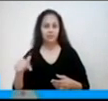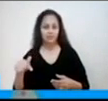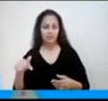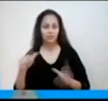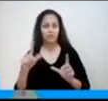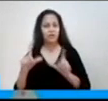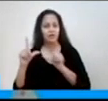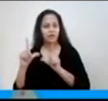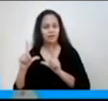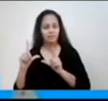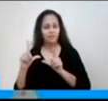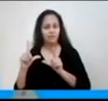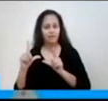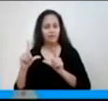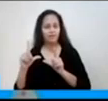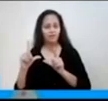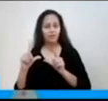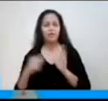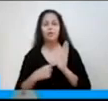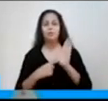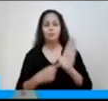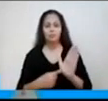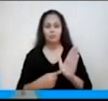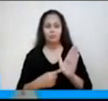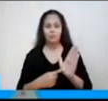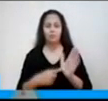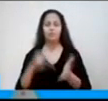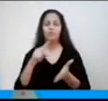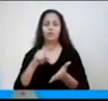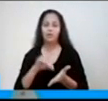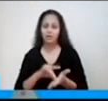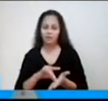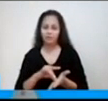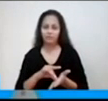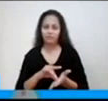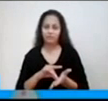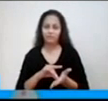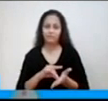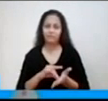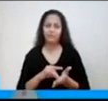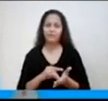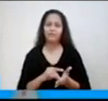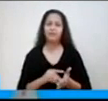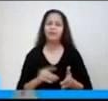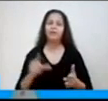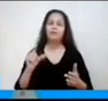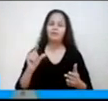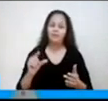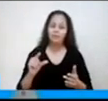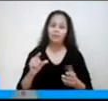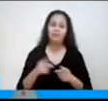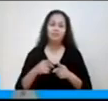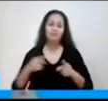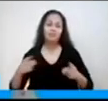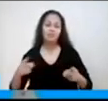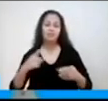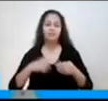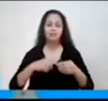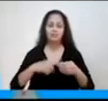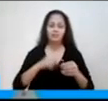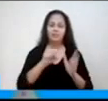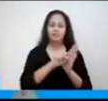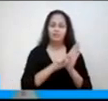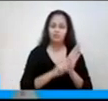exercício. A imagem acima apresenta a realidade da maioria das médias e grandes cidades brasileiras do século